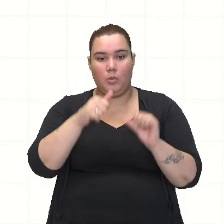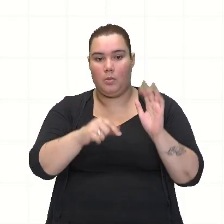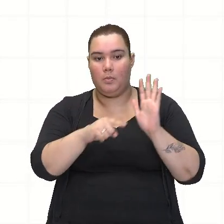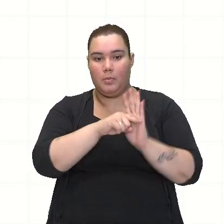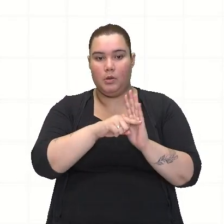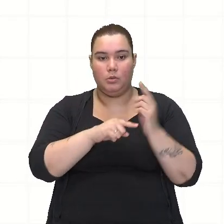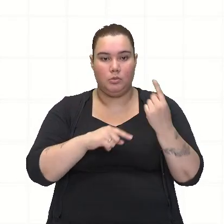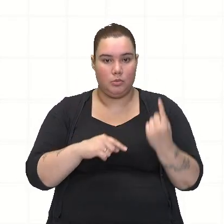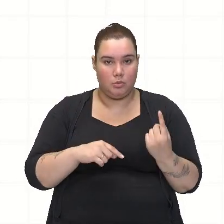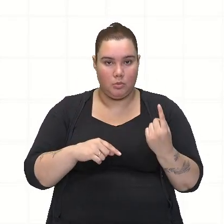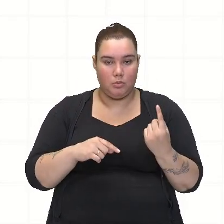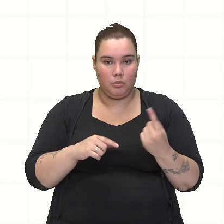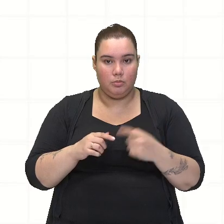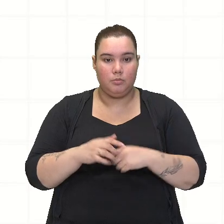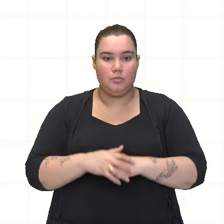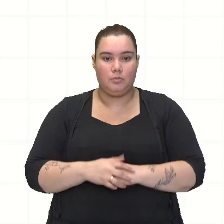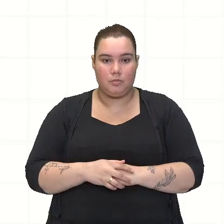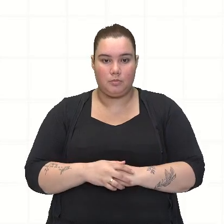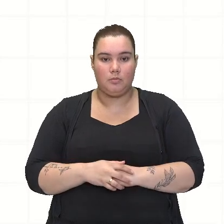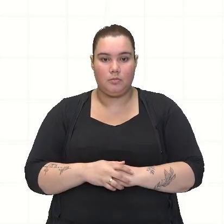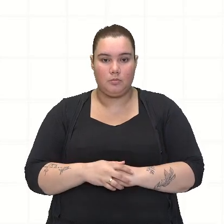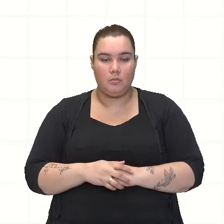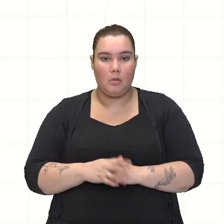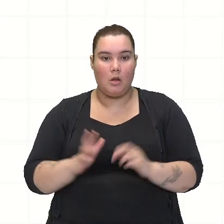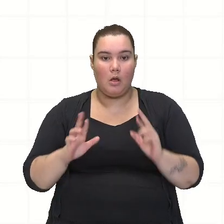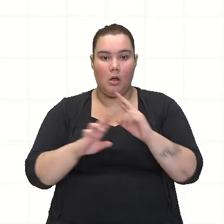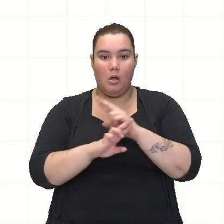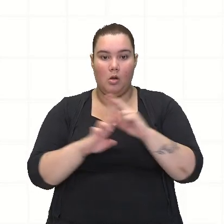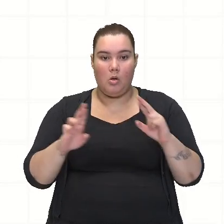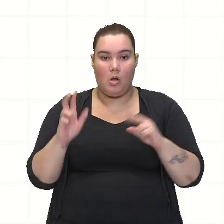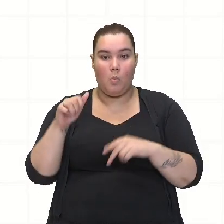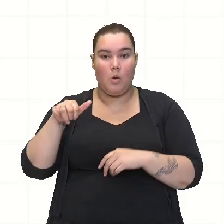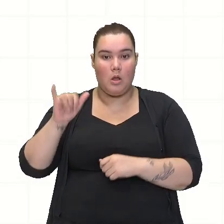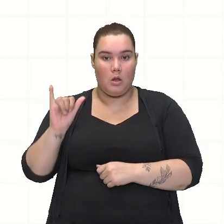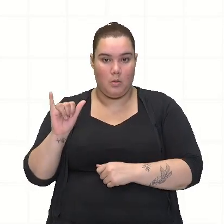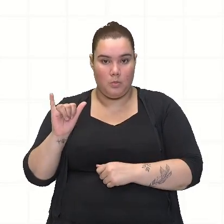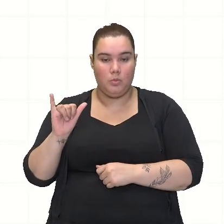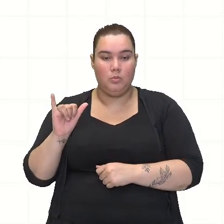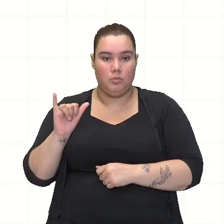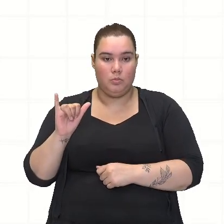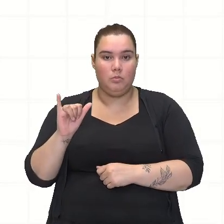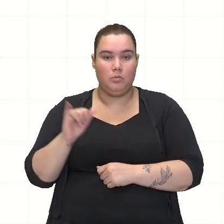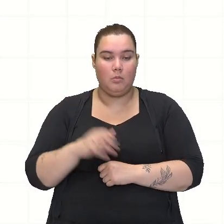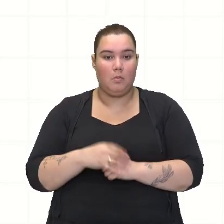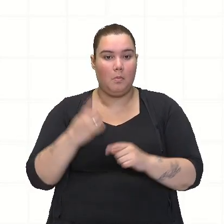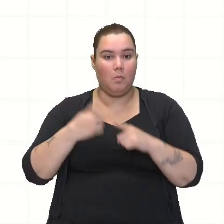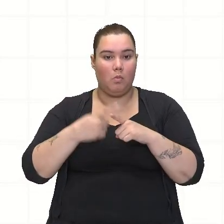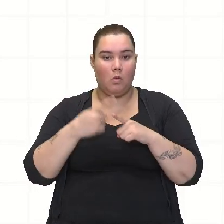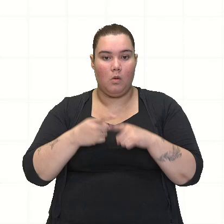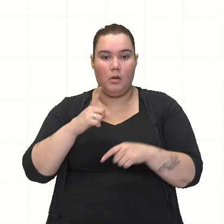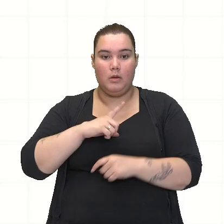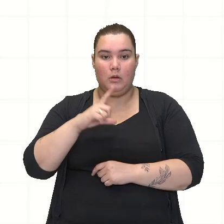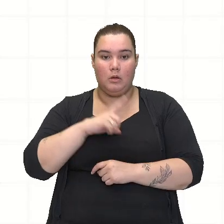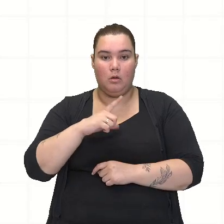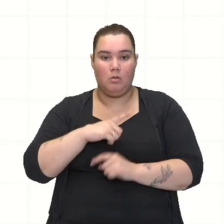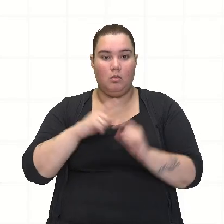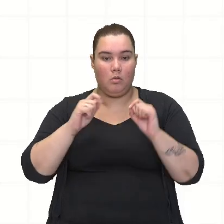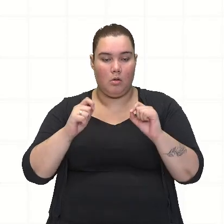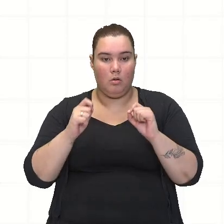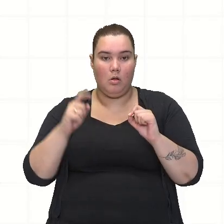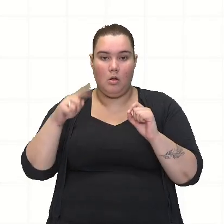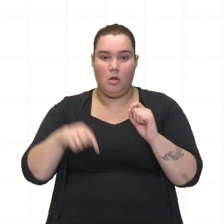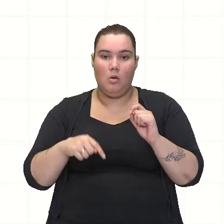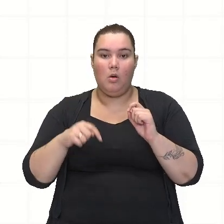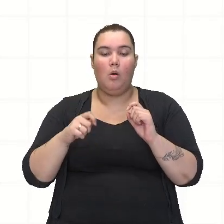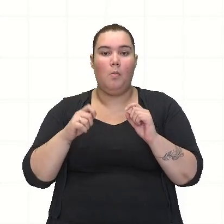foi -1, tá invertido em relação ao Y, pessoal, porque eu estou fazendo exatamente a reflexão